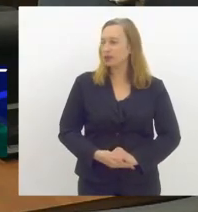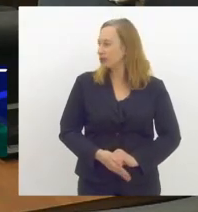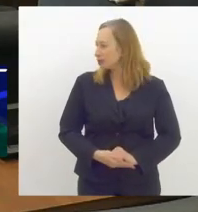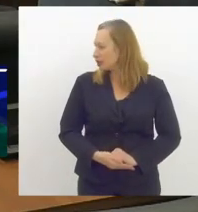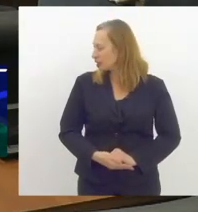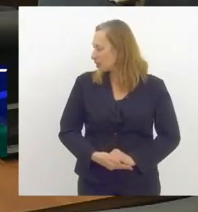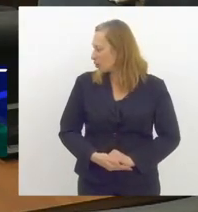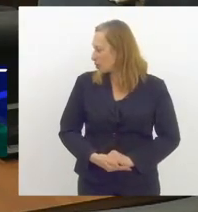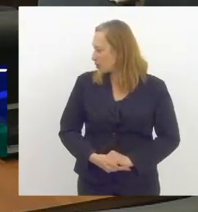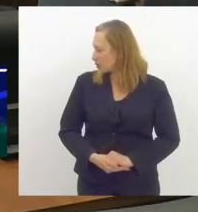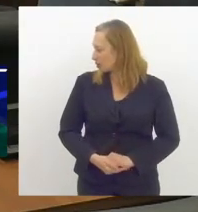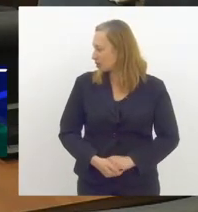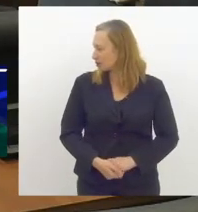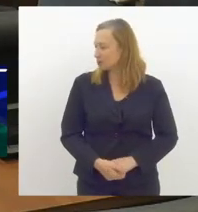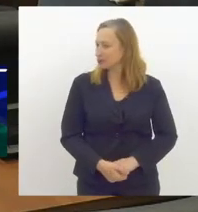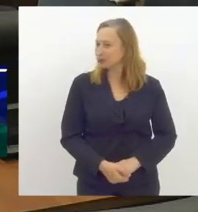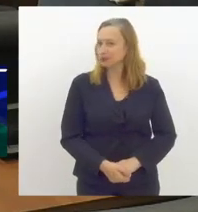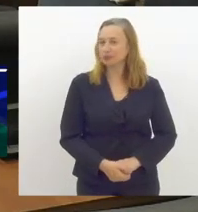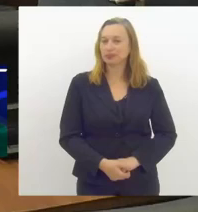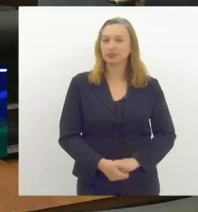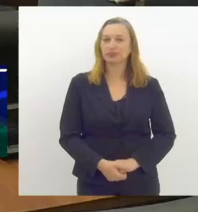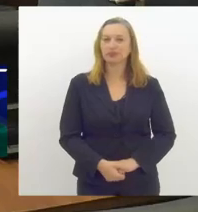E aí